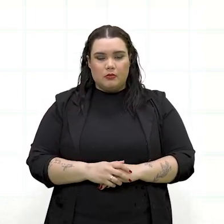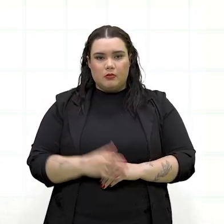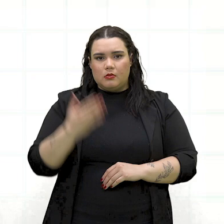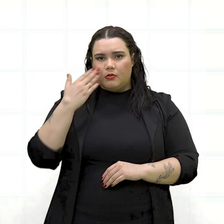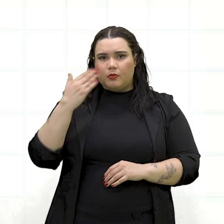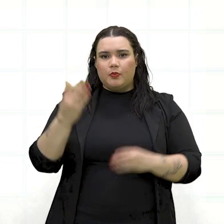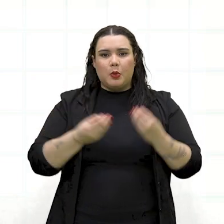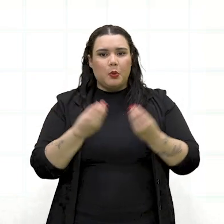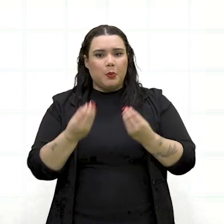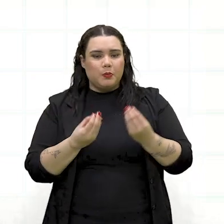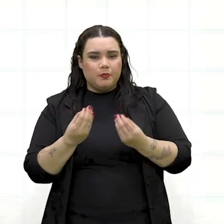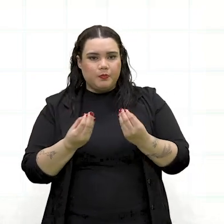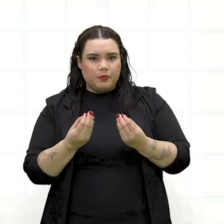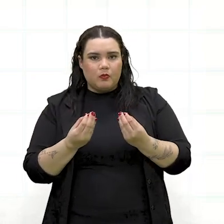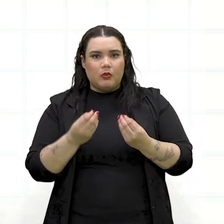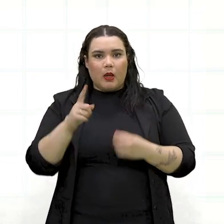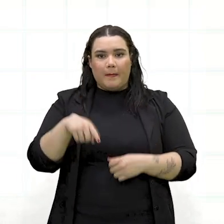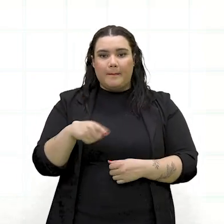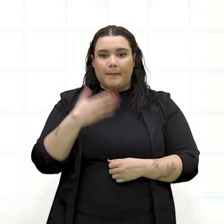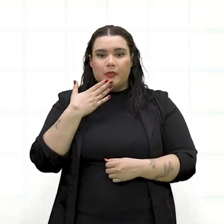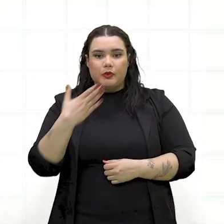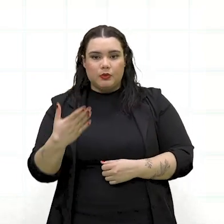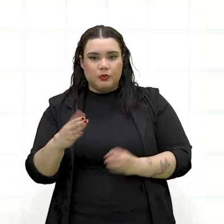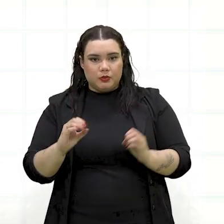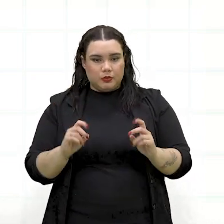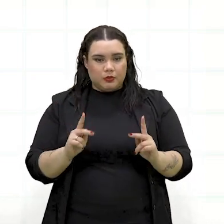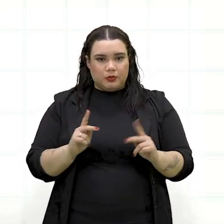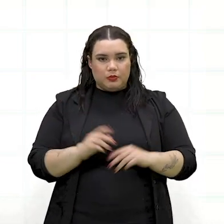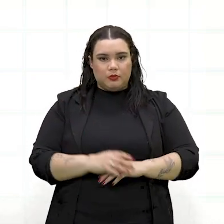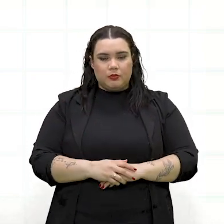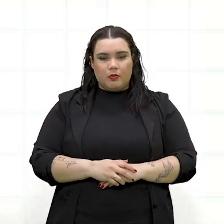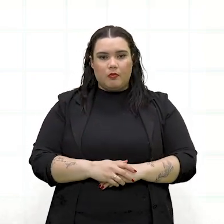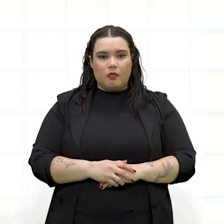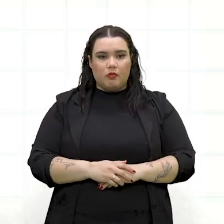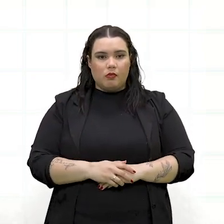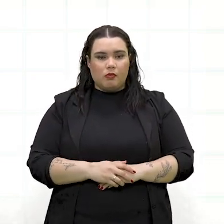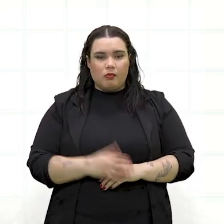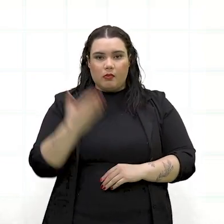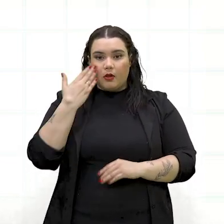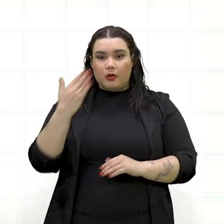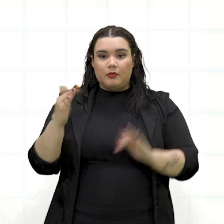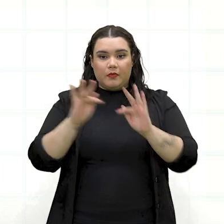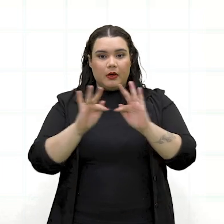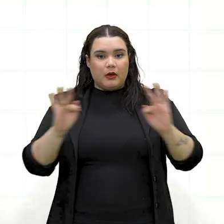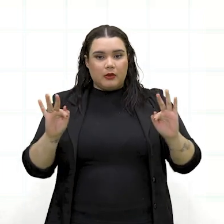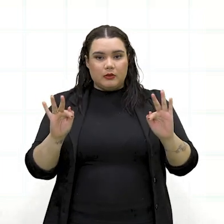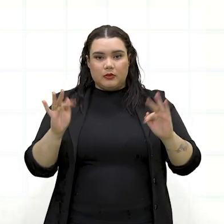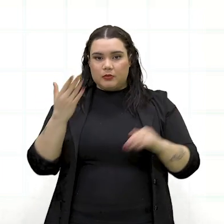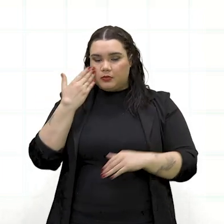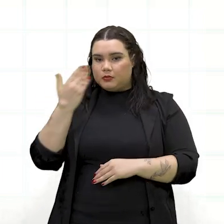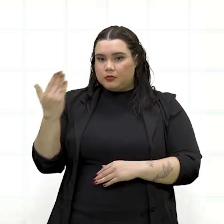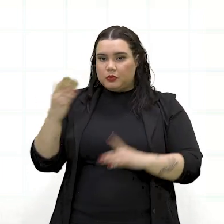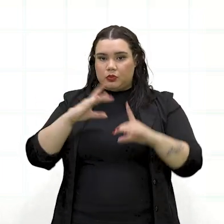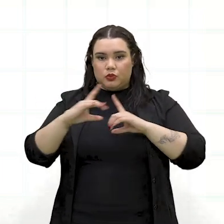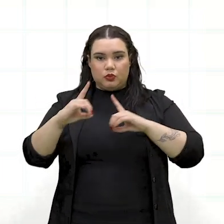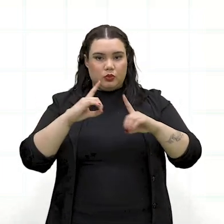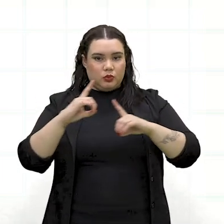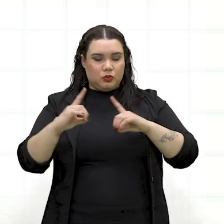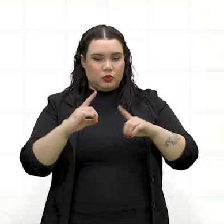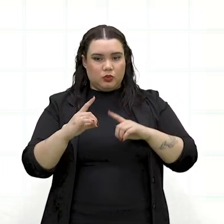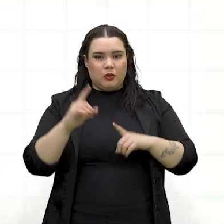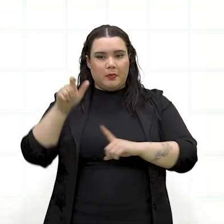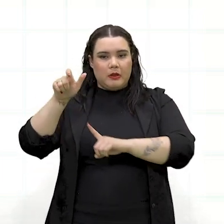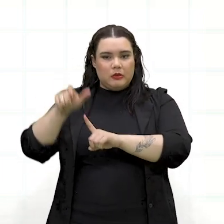como é que fica quando for pedido, tá bom? Aqui, eu tenho um diálogo das